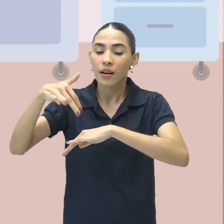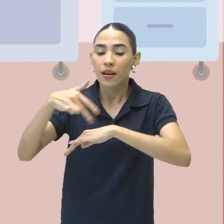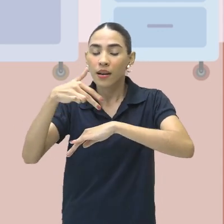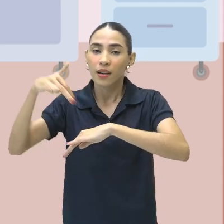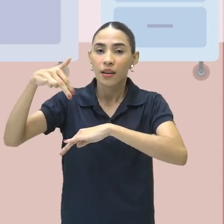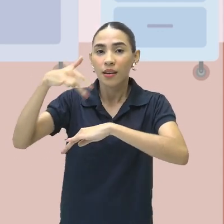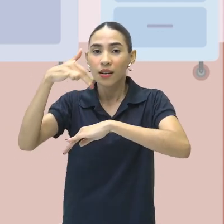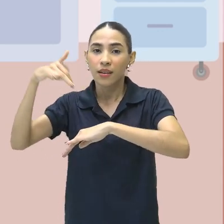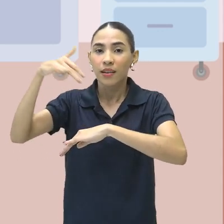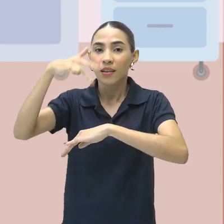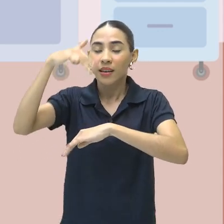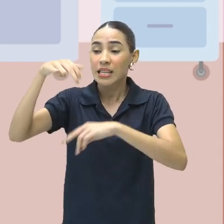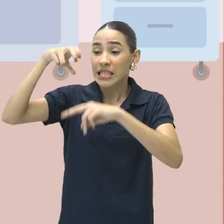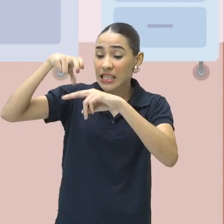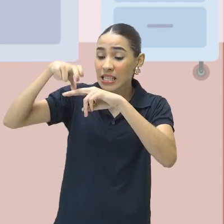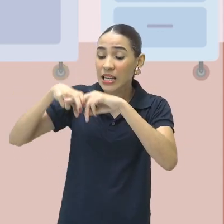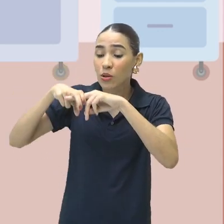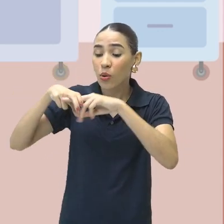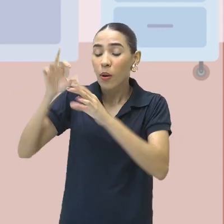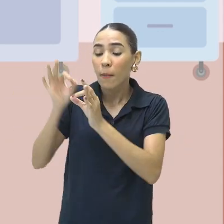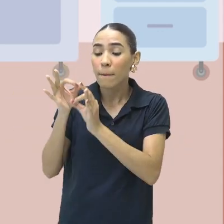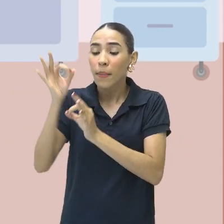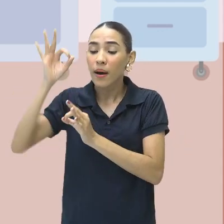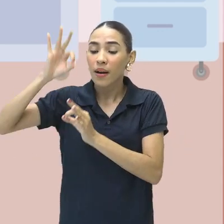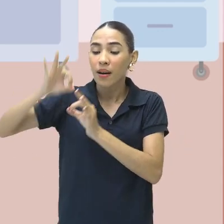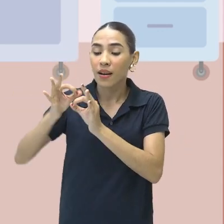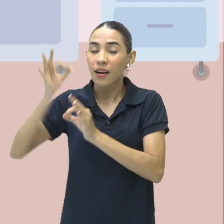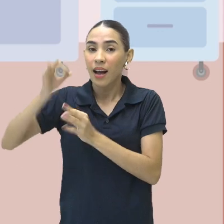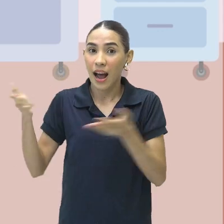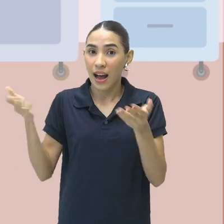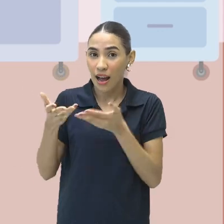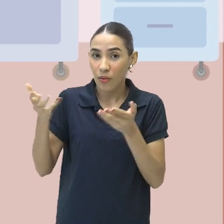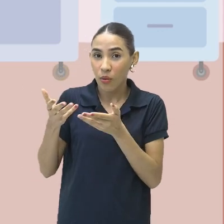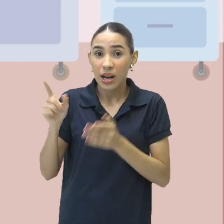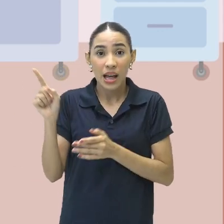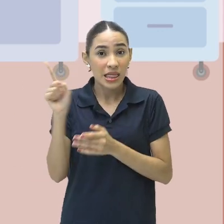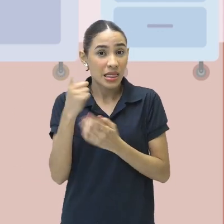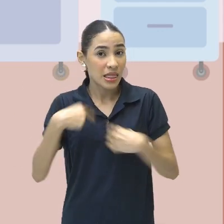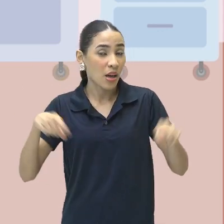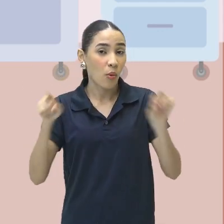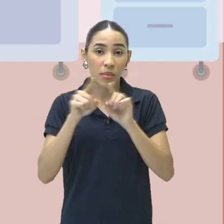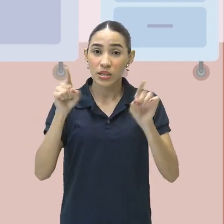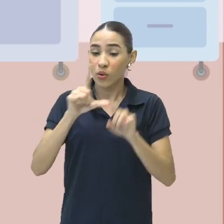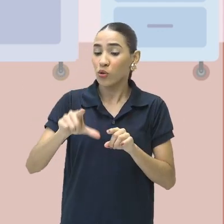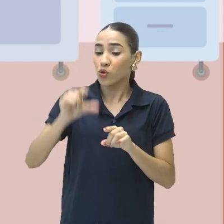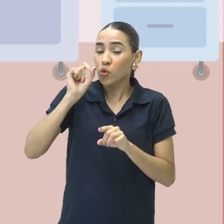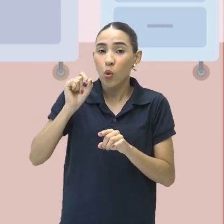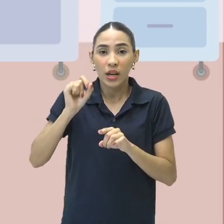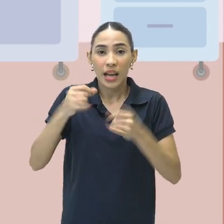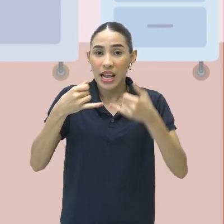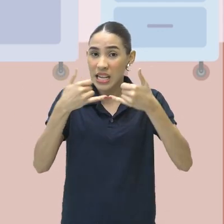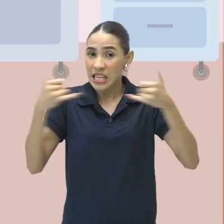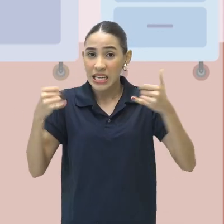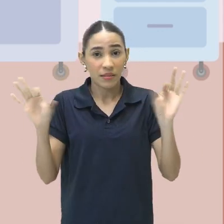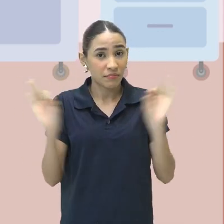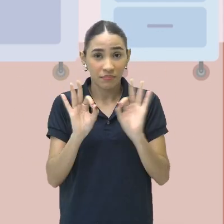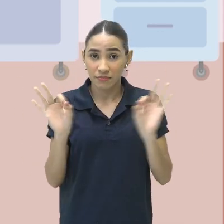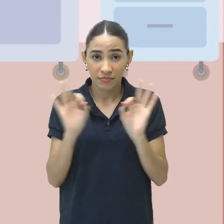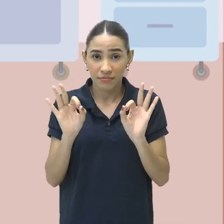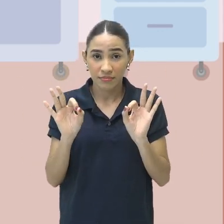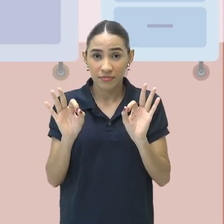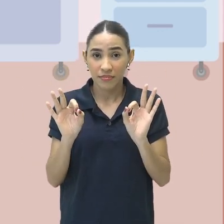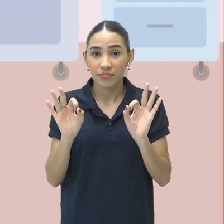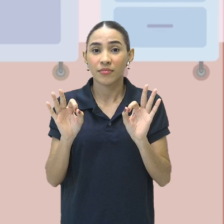torre, sentou-se ao tear. Desta vez, não precisou escolher linha nenhuma.